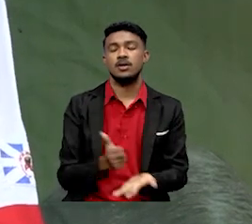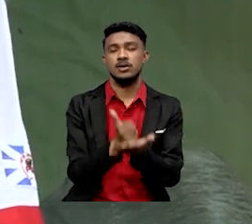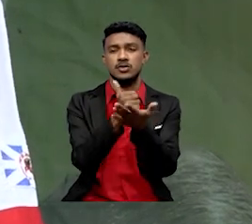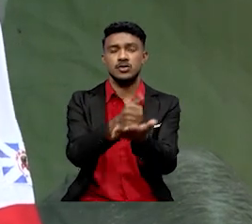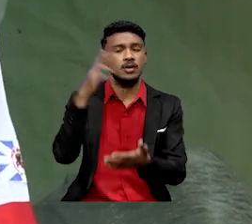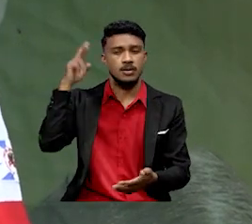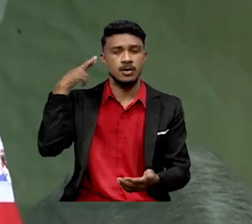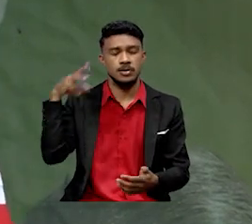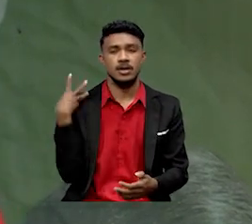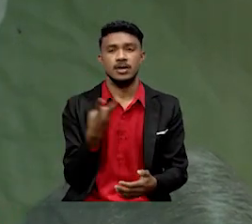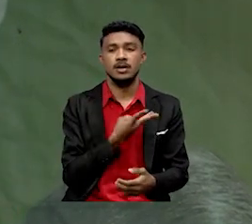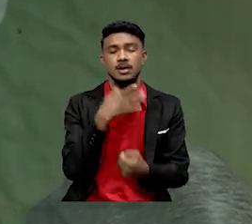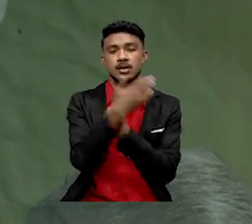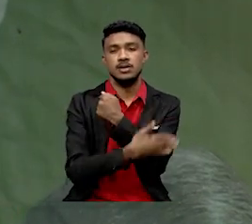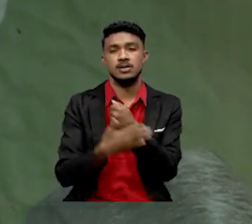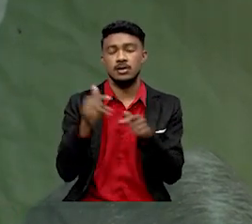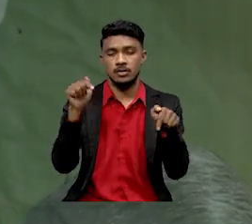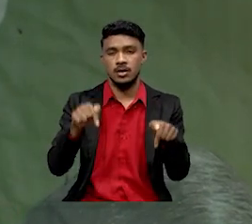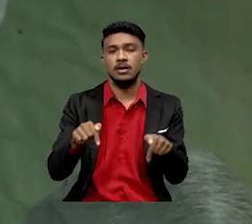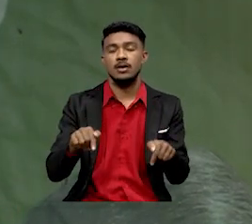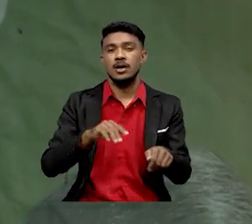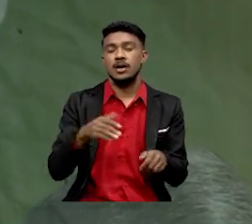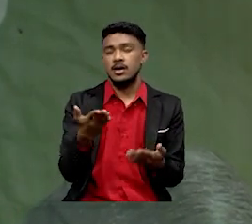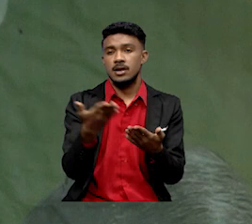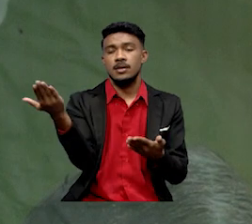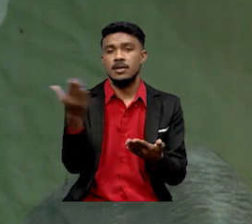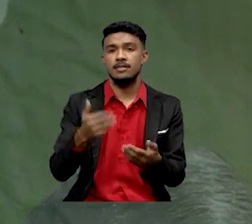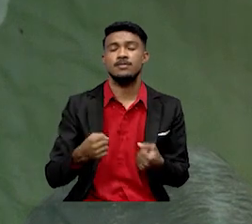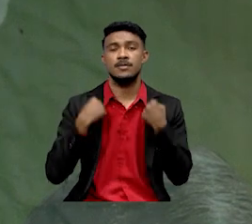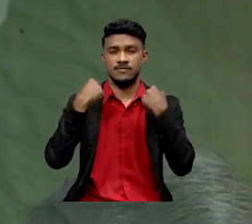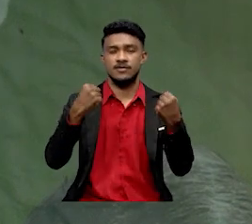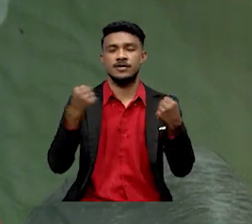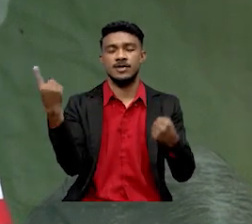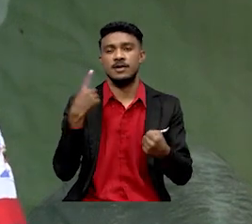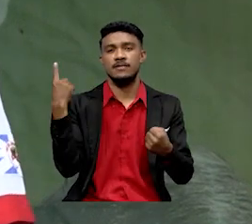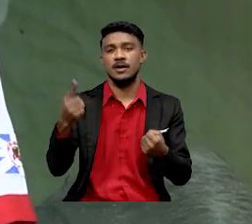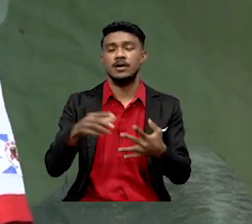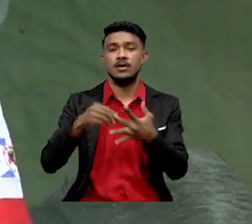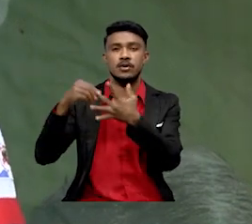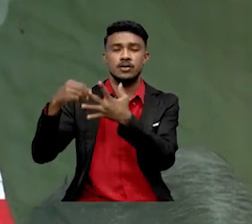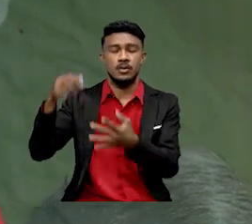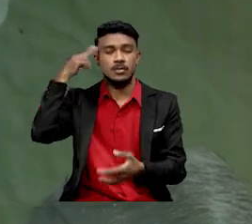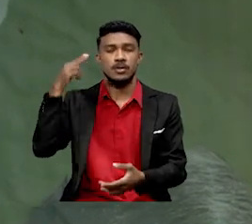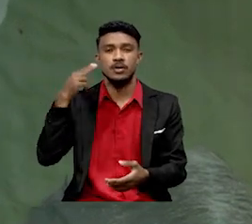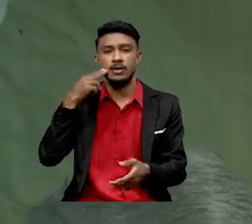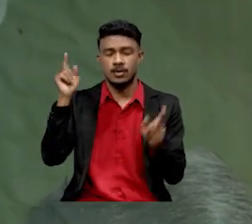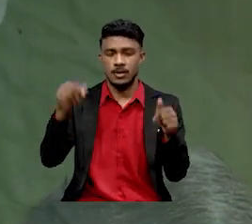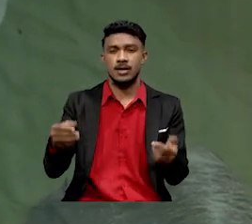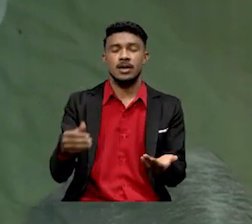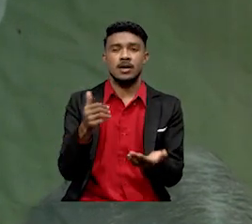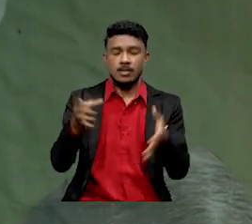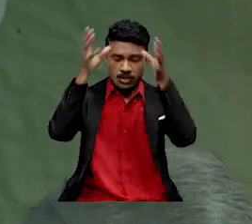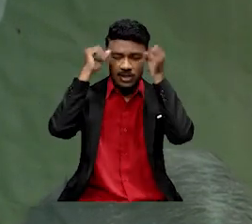casa deve para vai ter ne rai e me outro na fate ne esforço kata sou único doutor Zoramus Orta ba fale presidente da